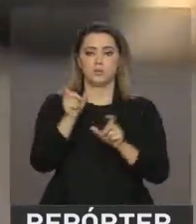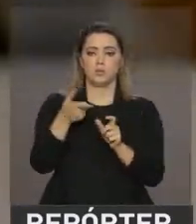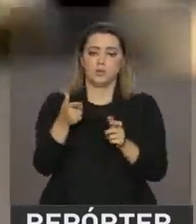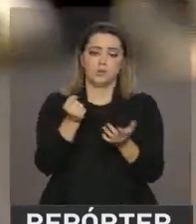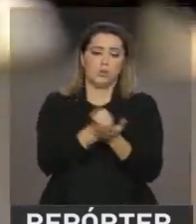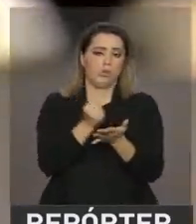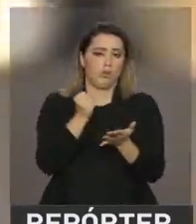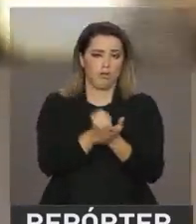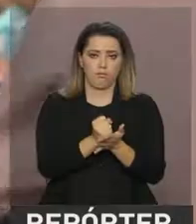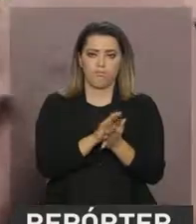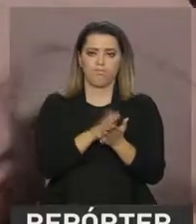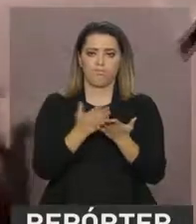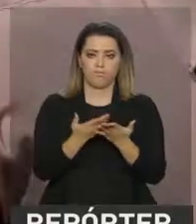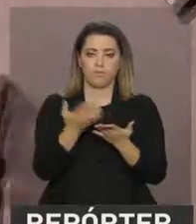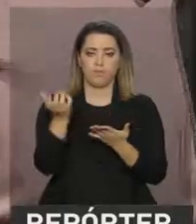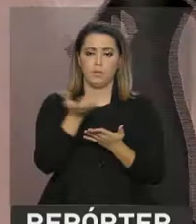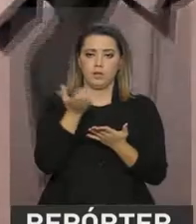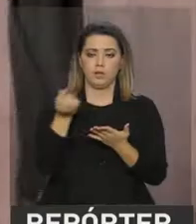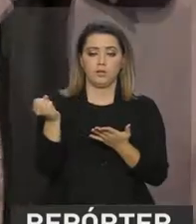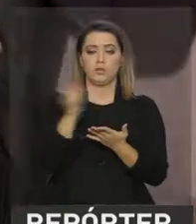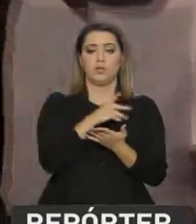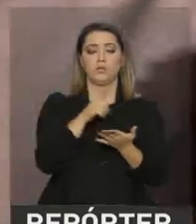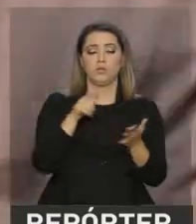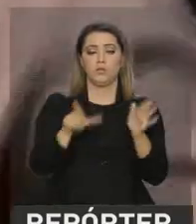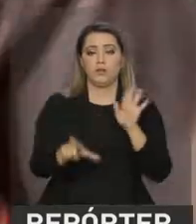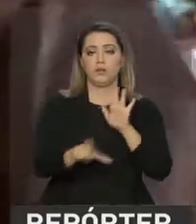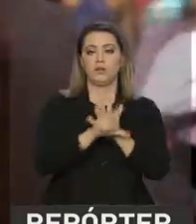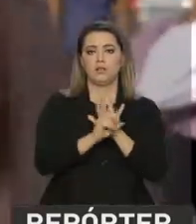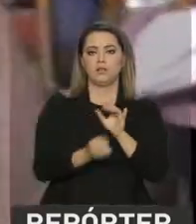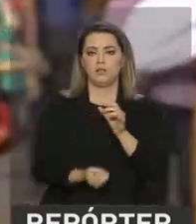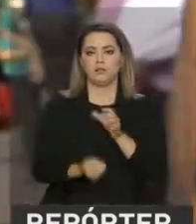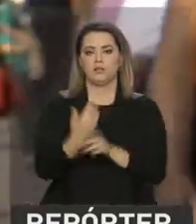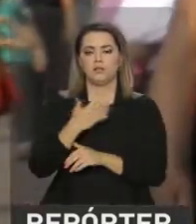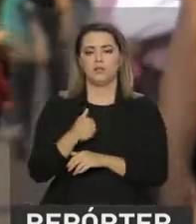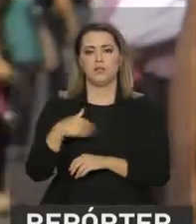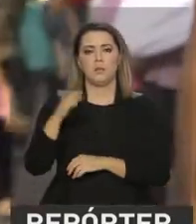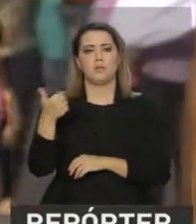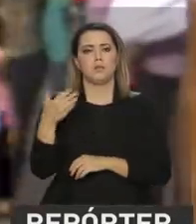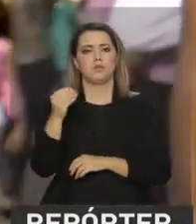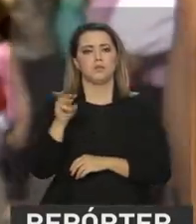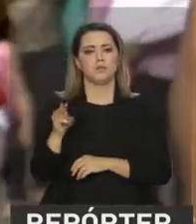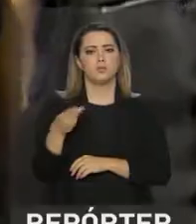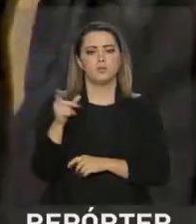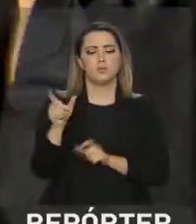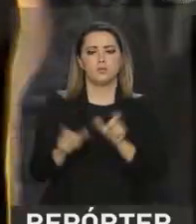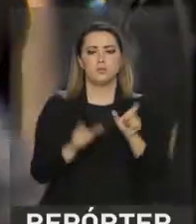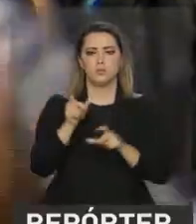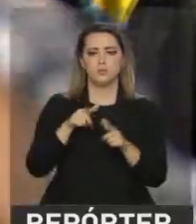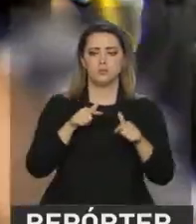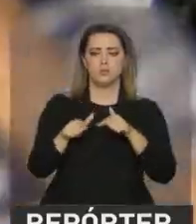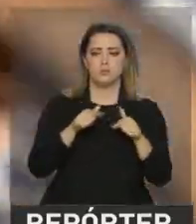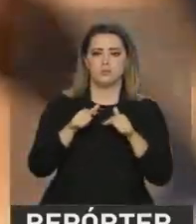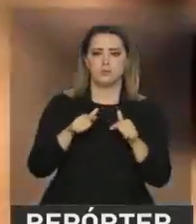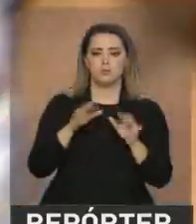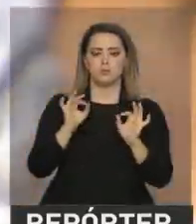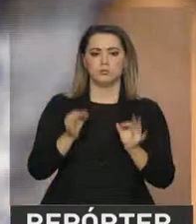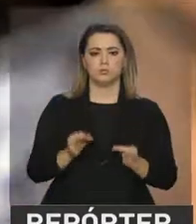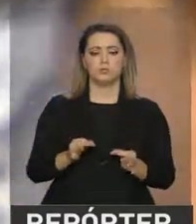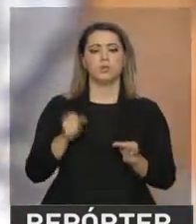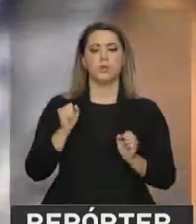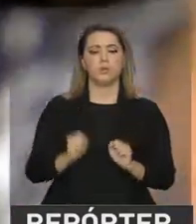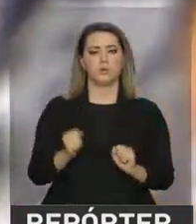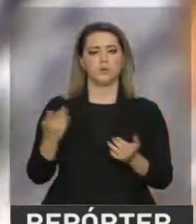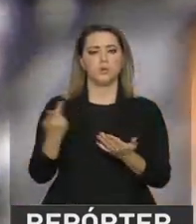assinada e quer com a nova legislação criar mais de 10 milhões de empregos formais algo que pode se tornar realidade